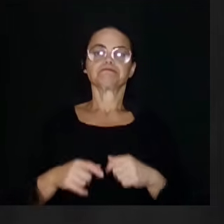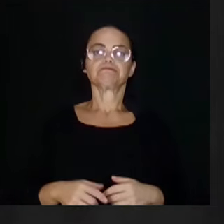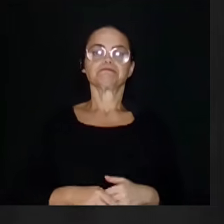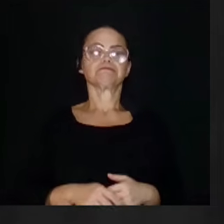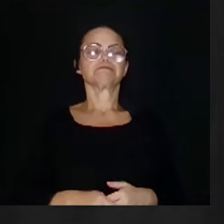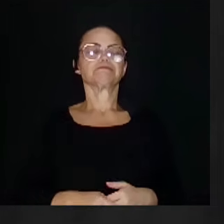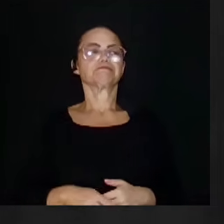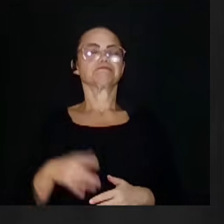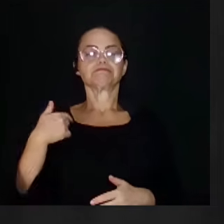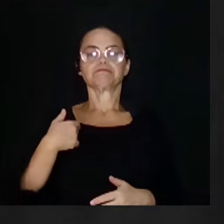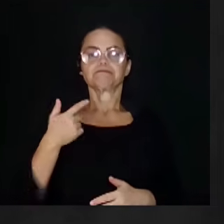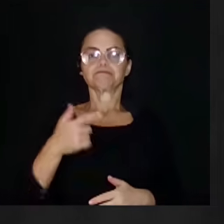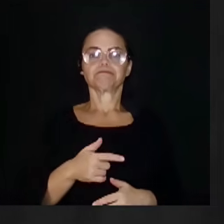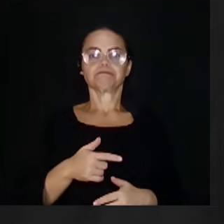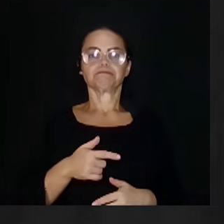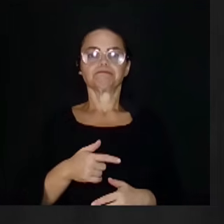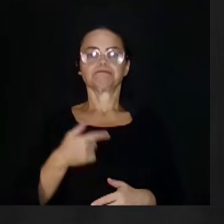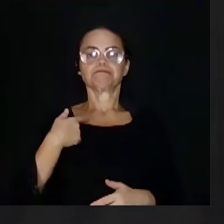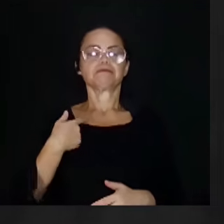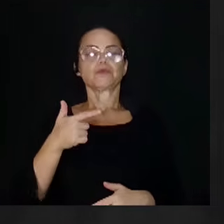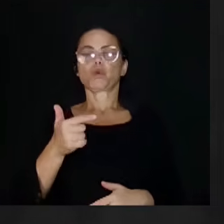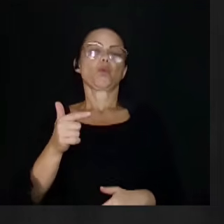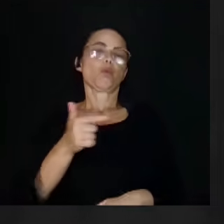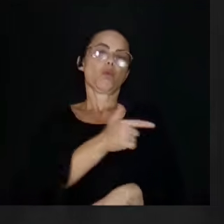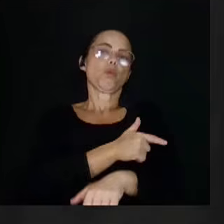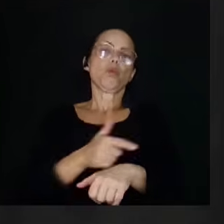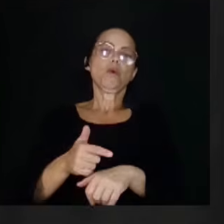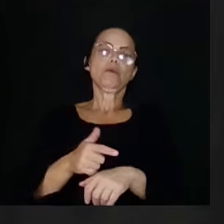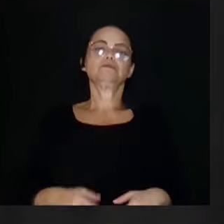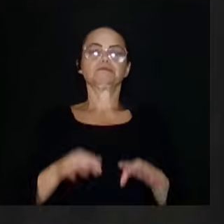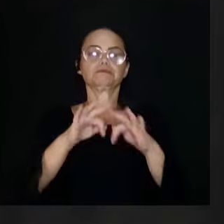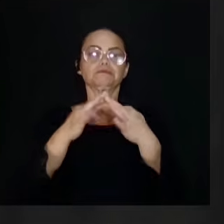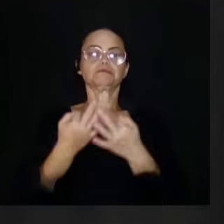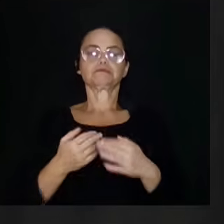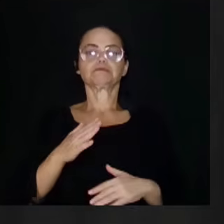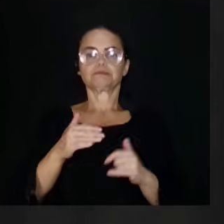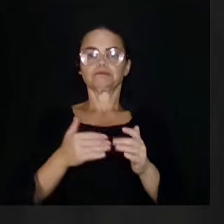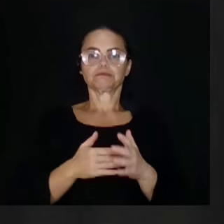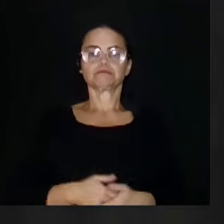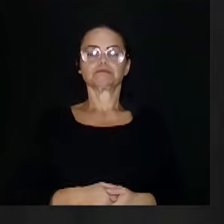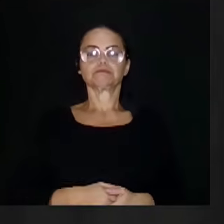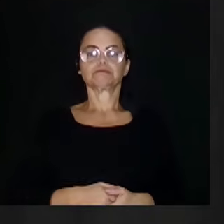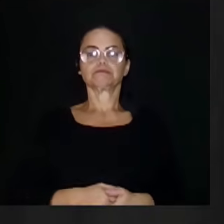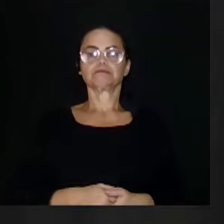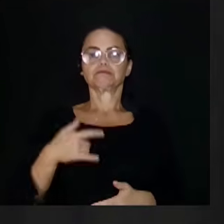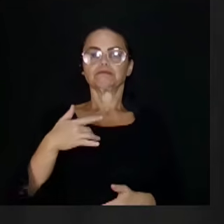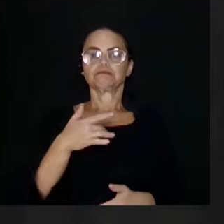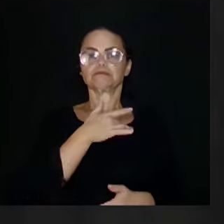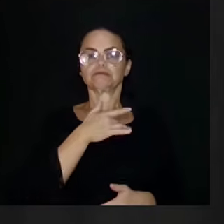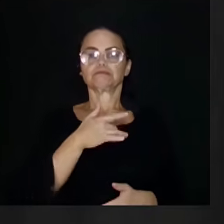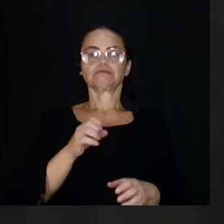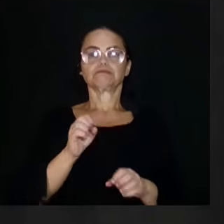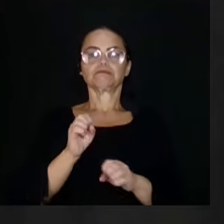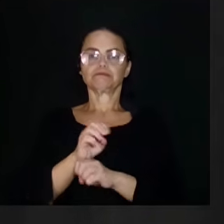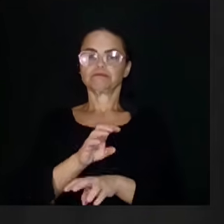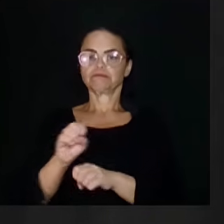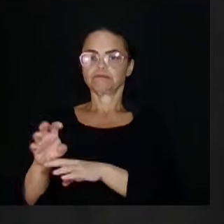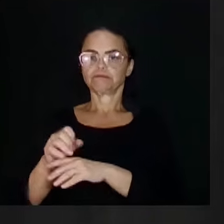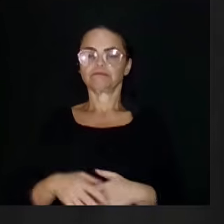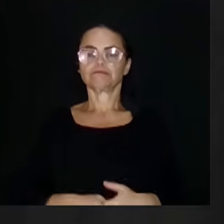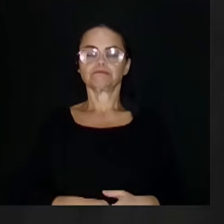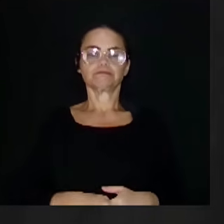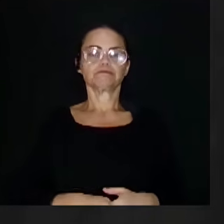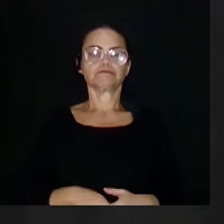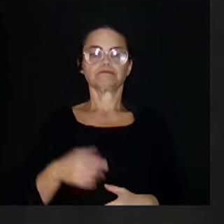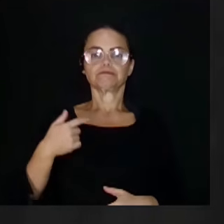sem educação da família. Minha família toda, ela é da educação, então as minhas irmãs,